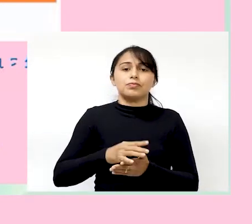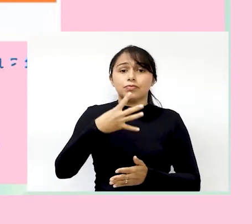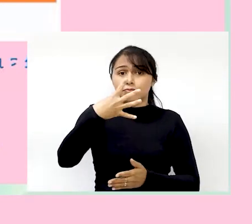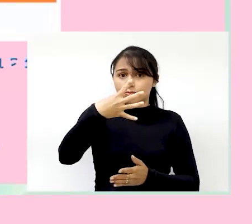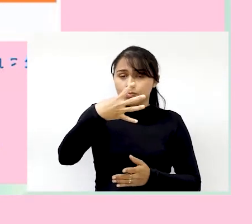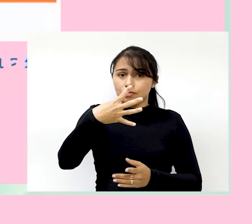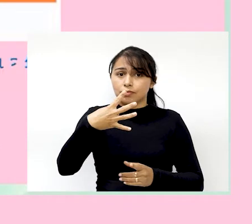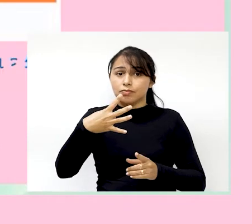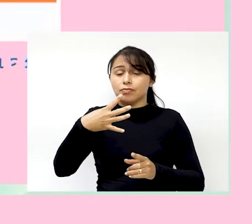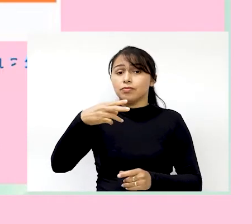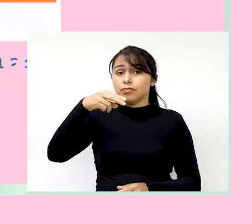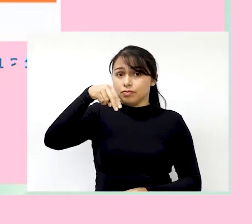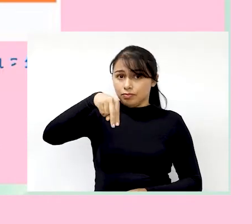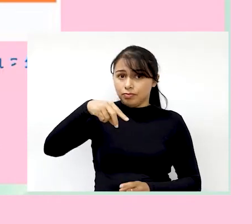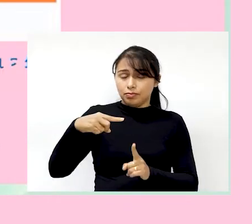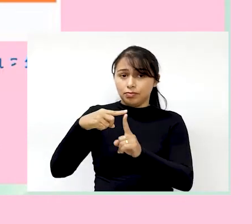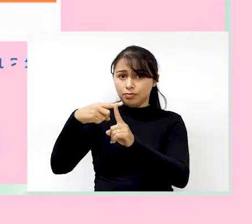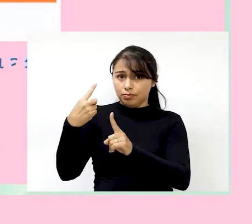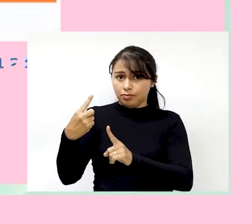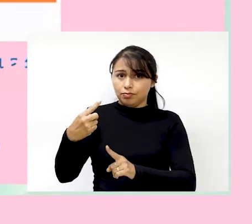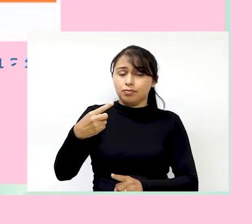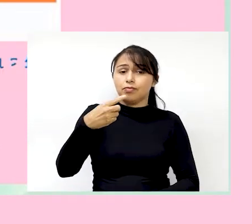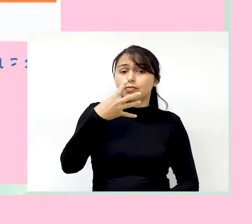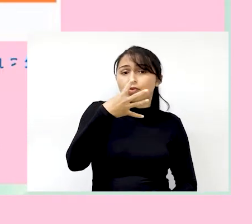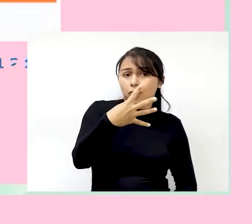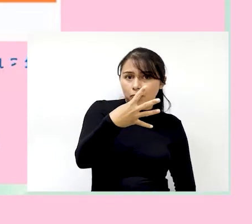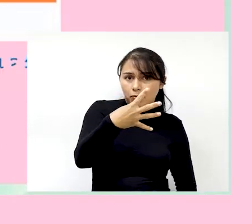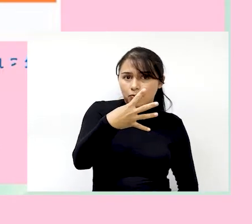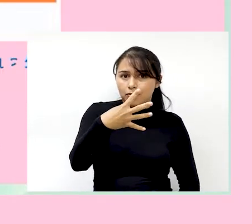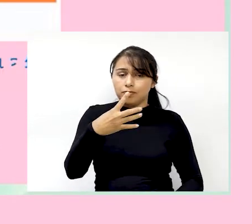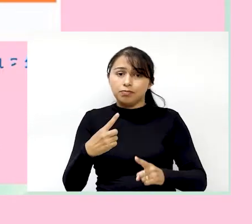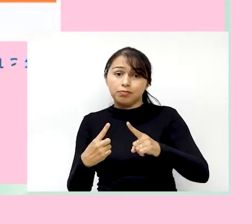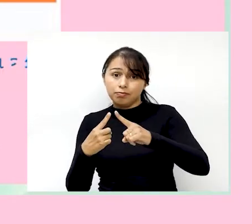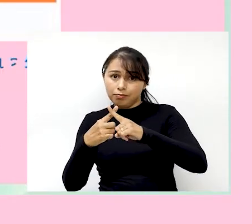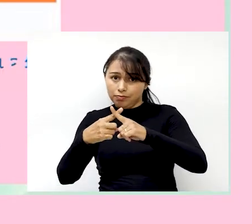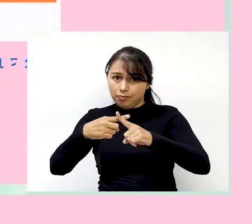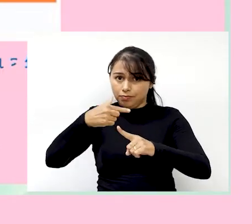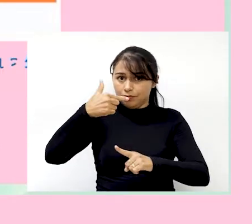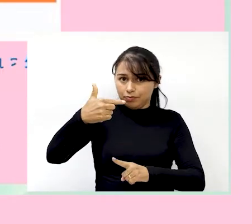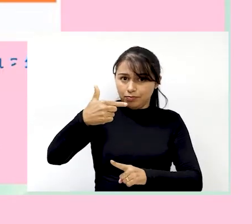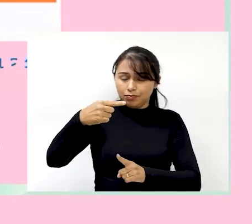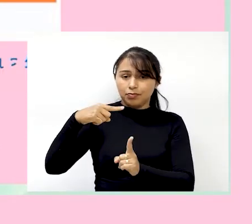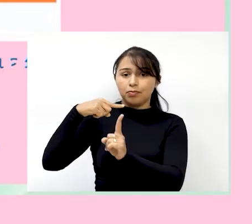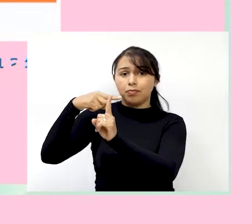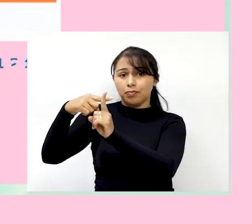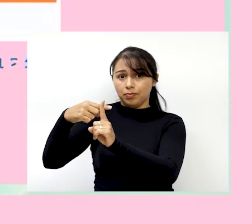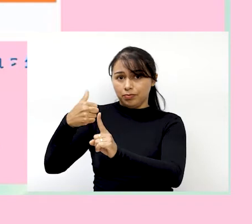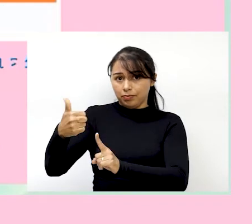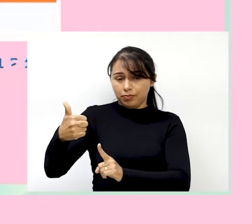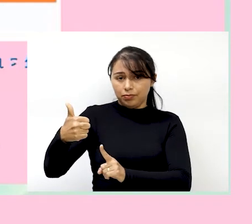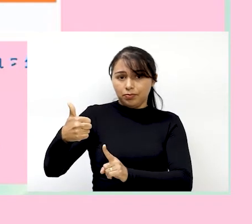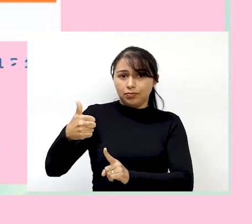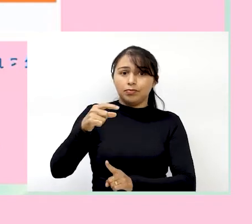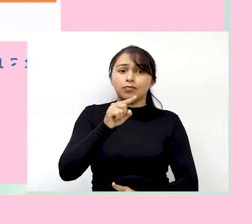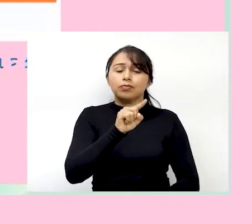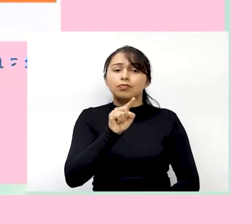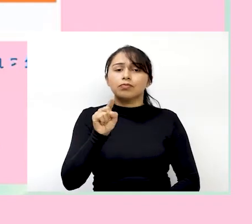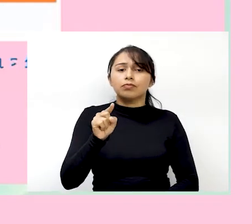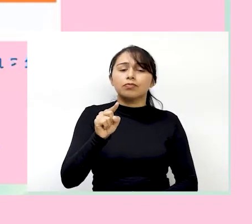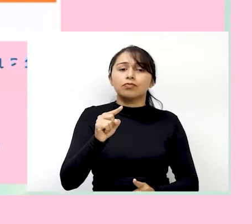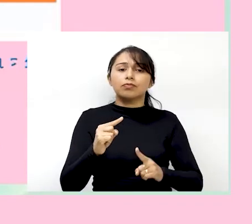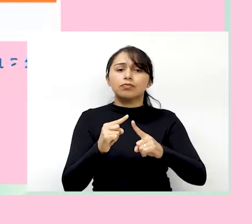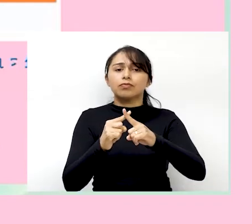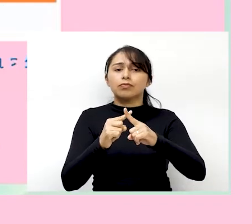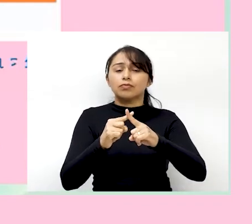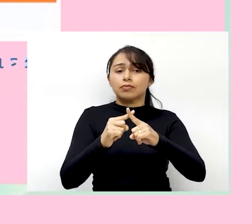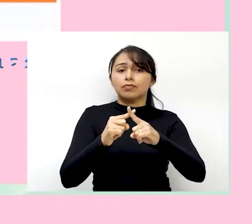4n mais 1, quando n for igual a 2, a gente tem 4 vezes 2 mais 1. Então,